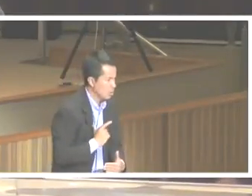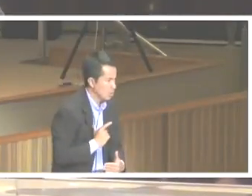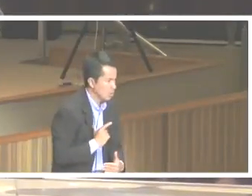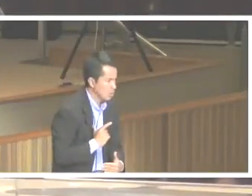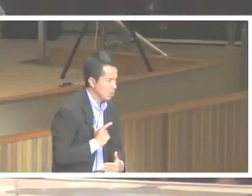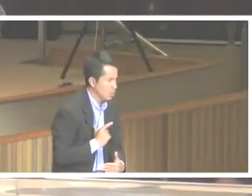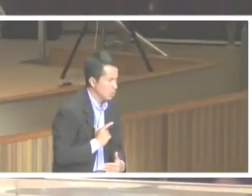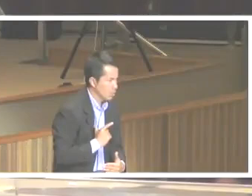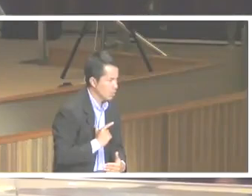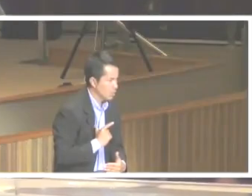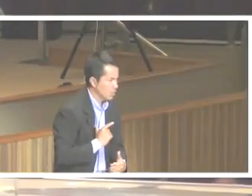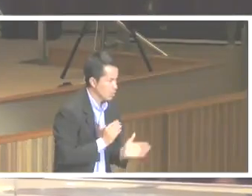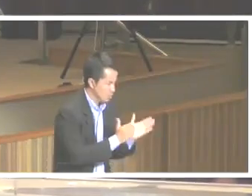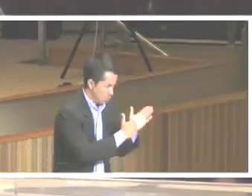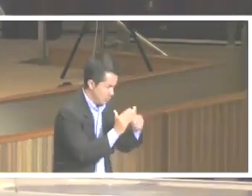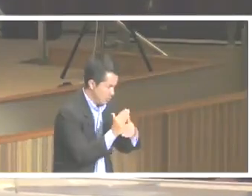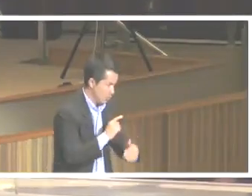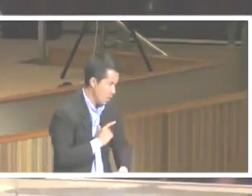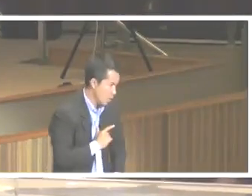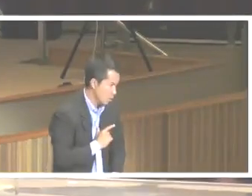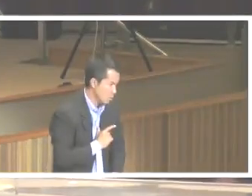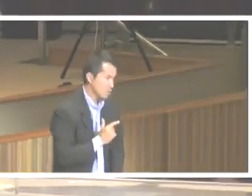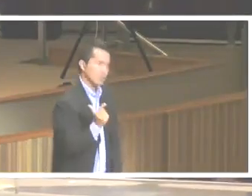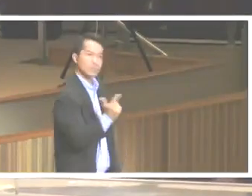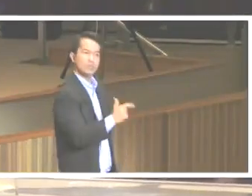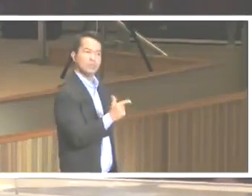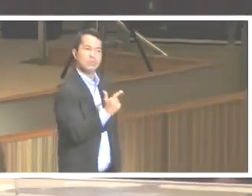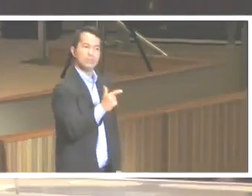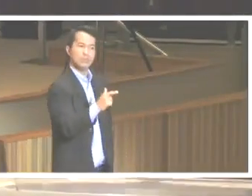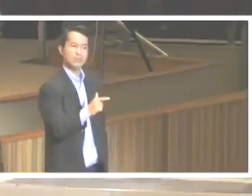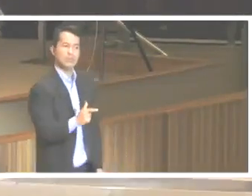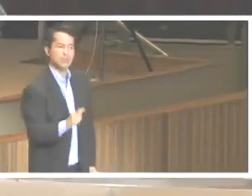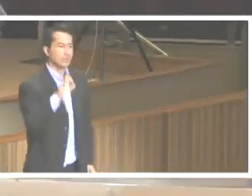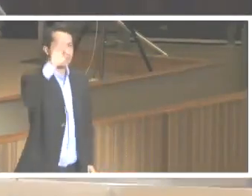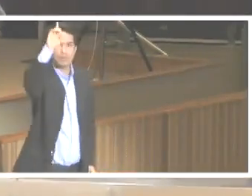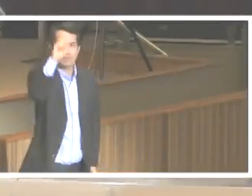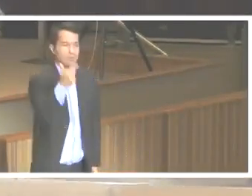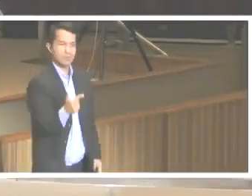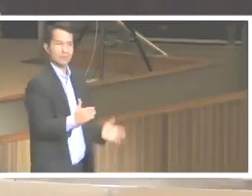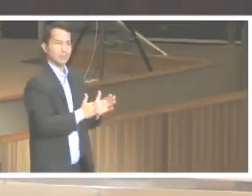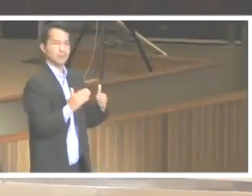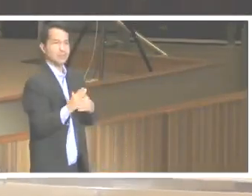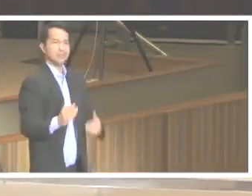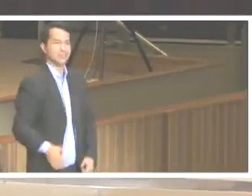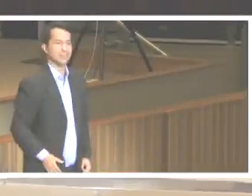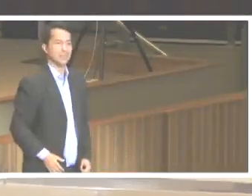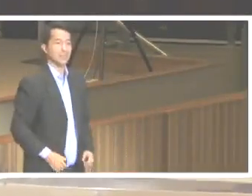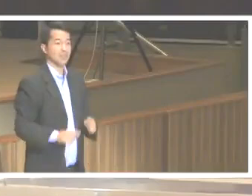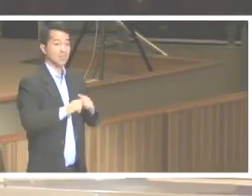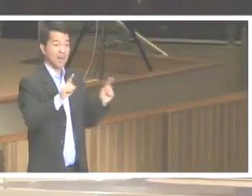então por que você limita deus diante da tua luta diante do teu problema